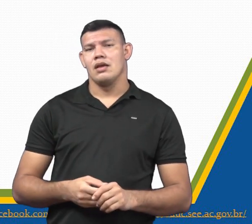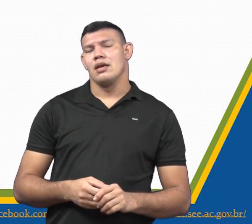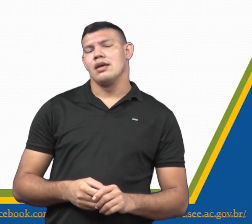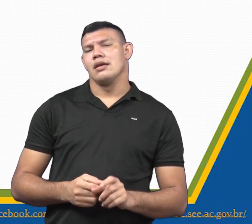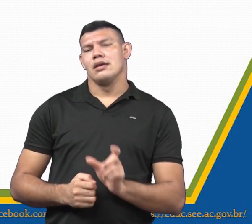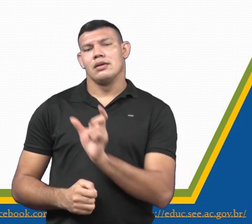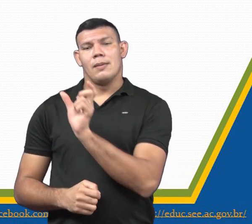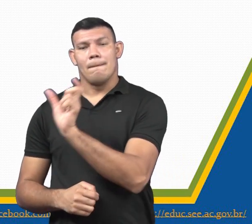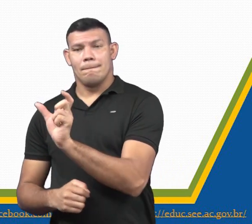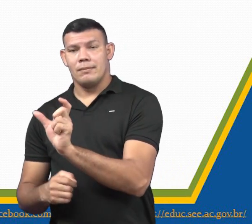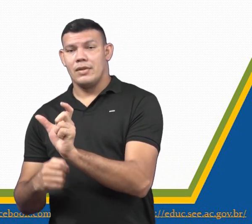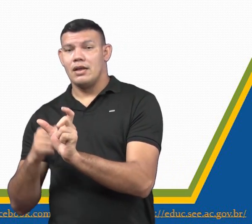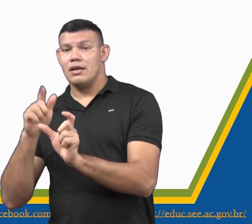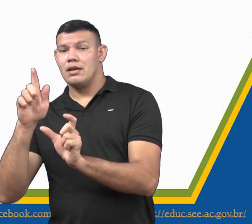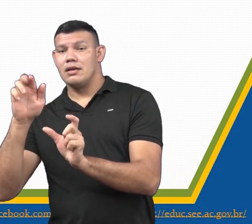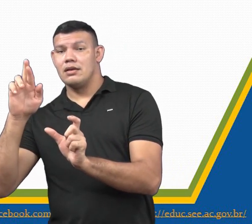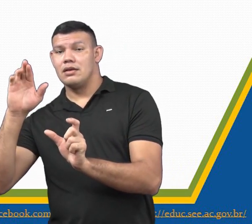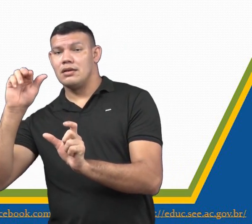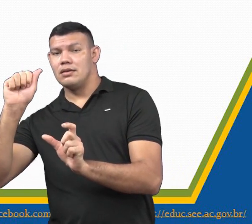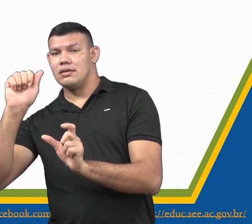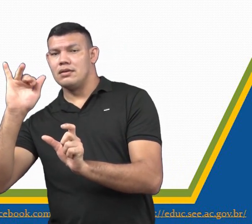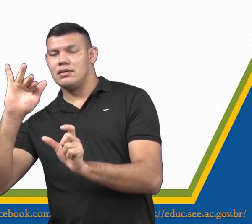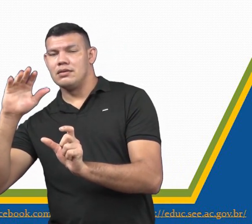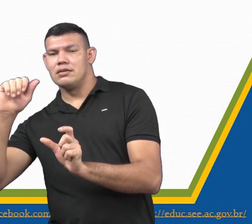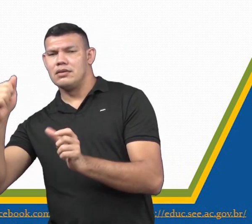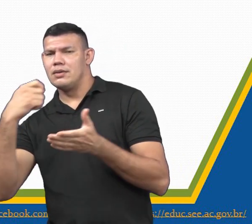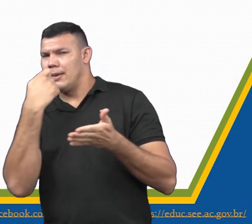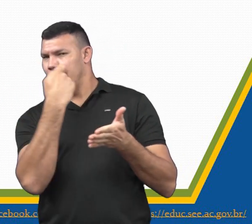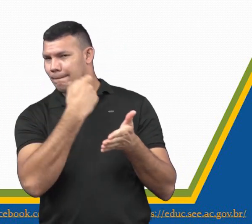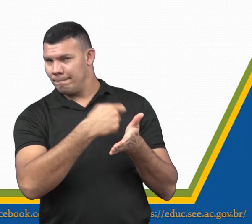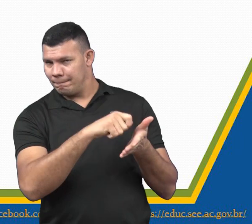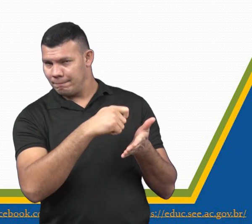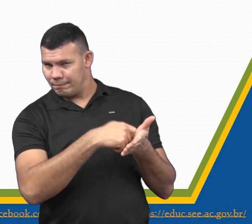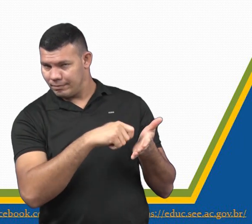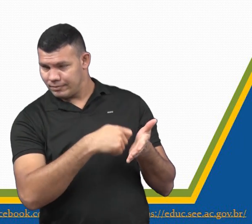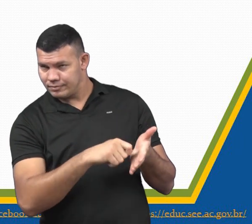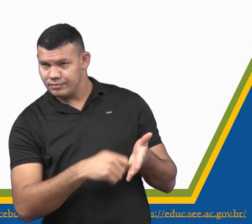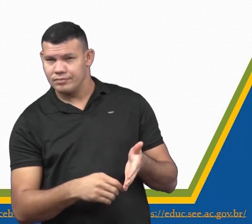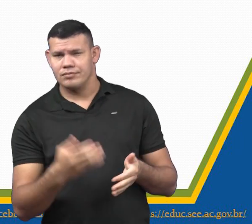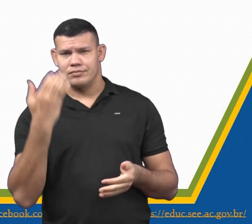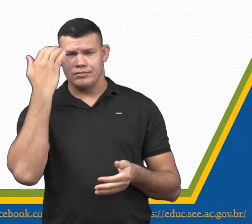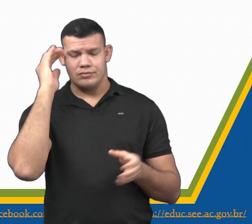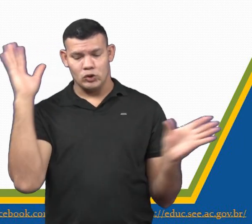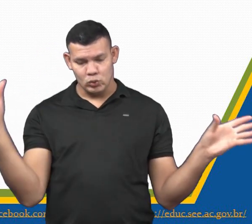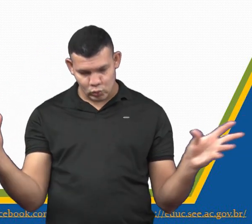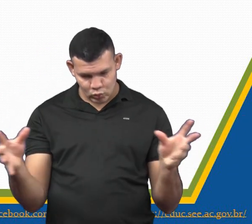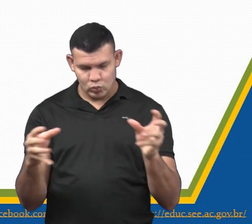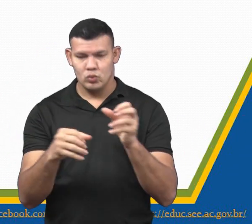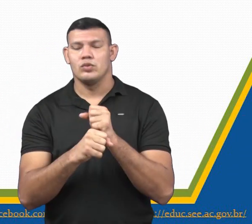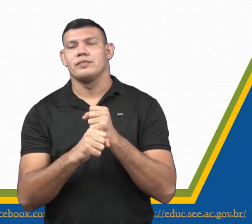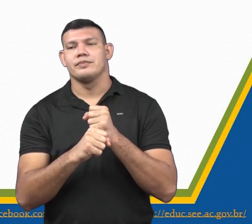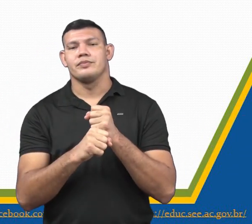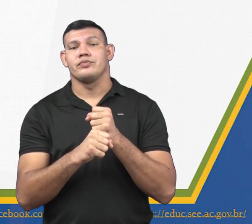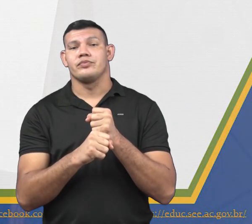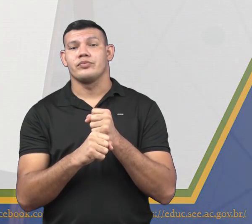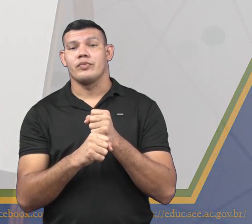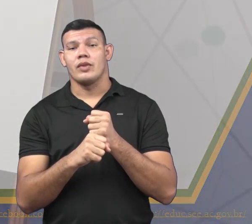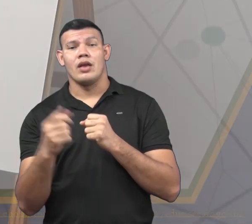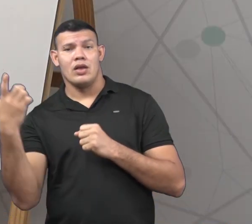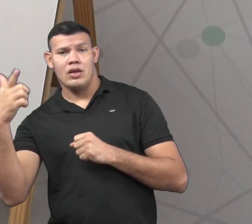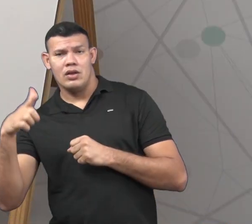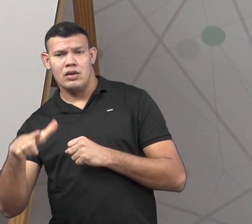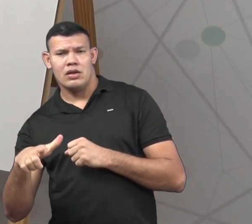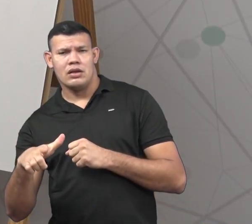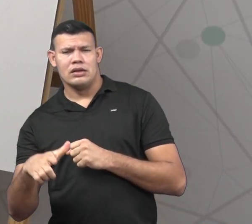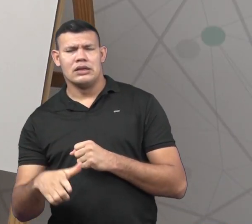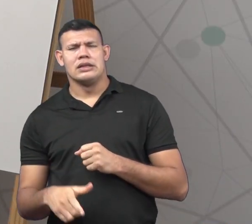que significa escrita. Então, voltando aqui, ó, só vocês entenderem aqui comigo. Temos três partes